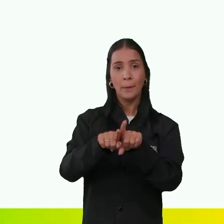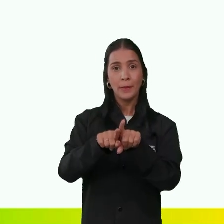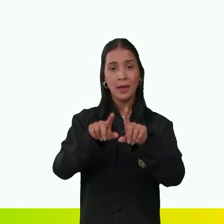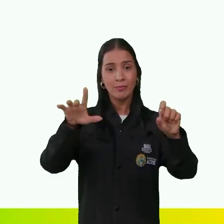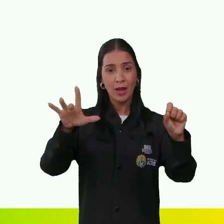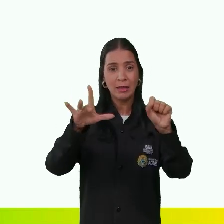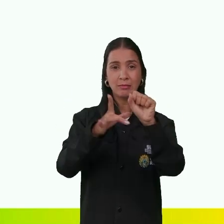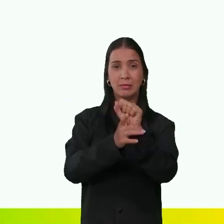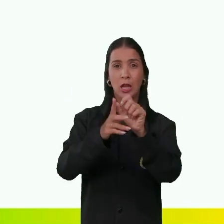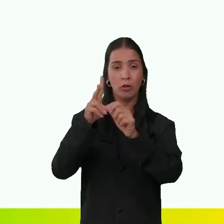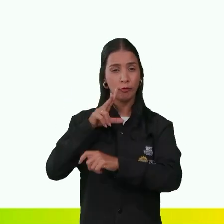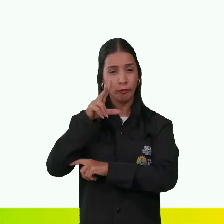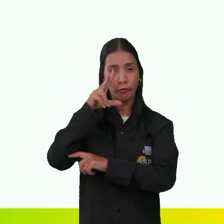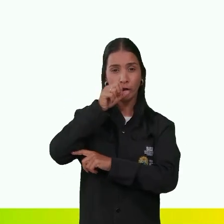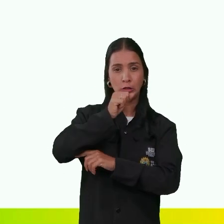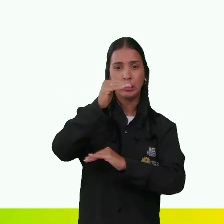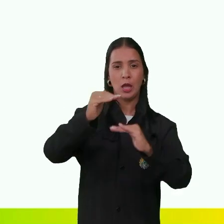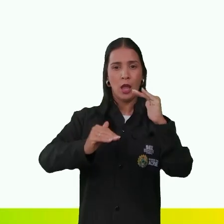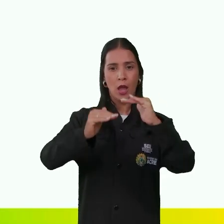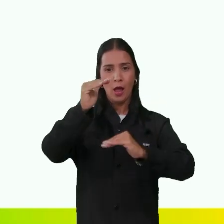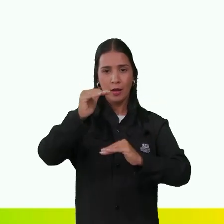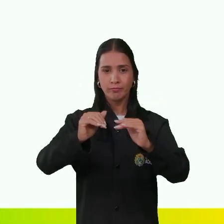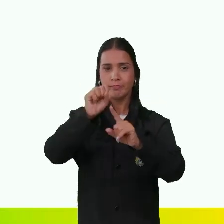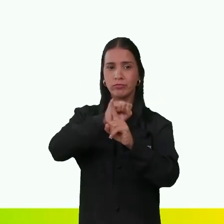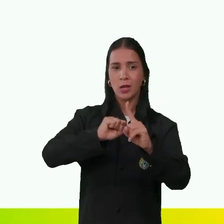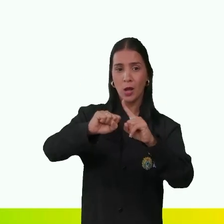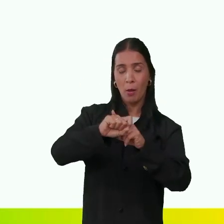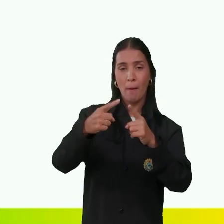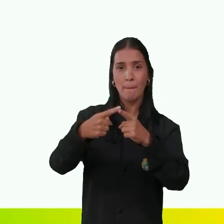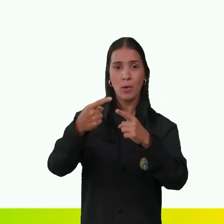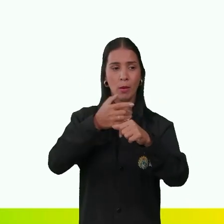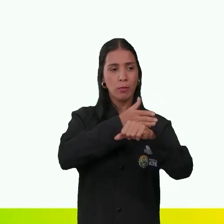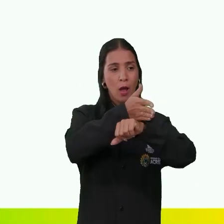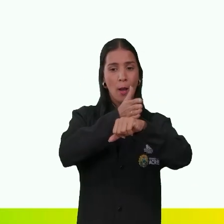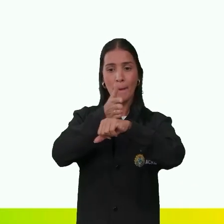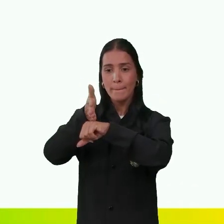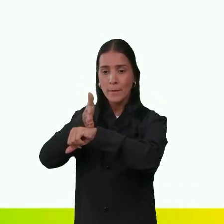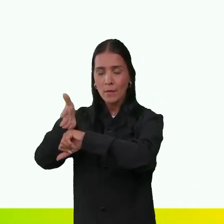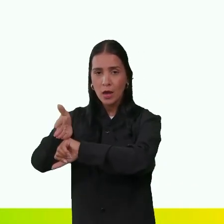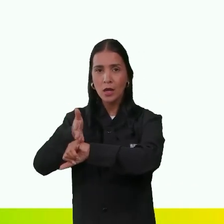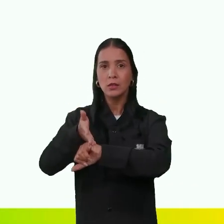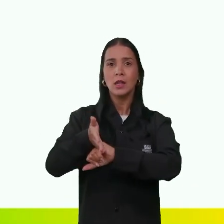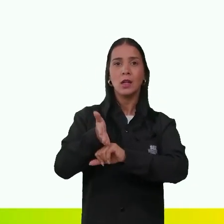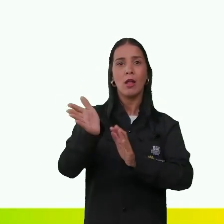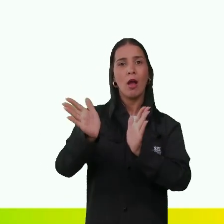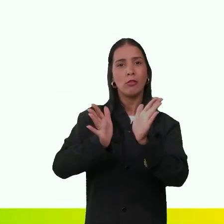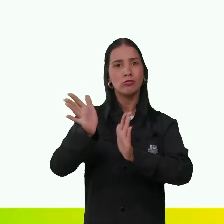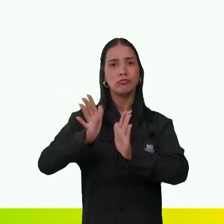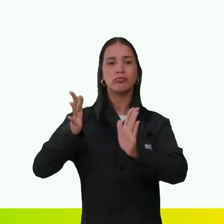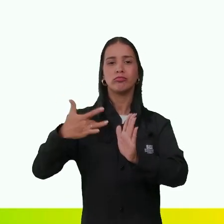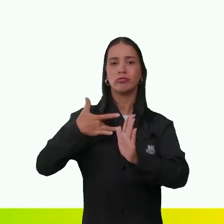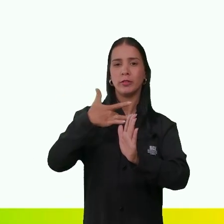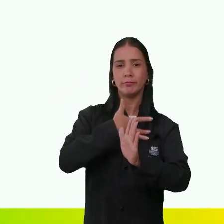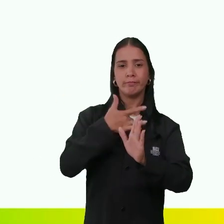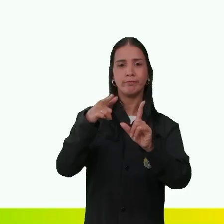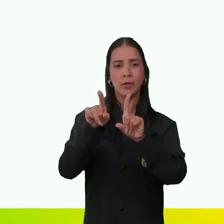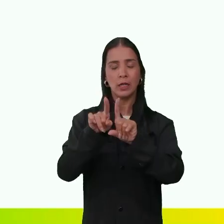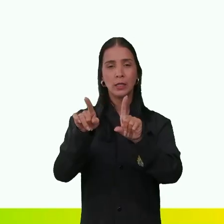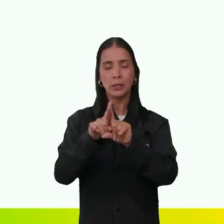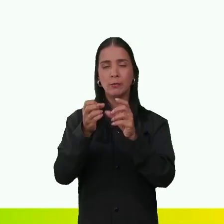sociais com acesso desigual a serviços de saúde e a benefícios